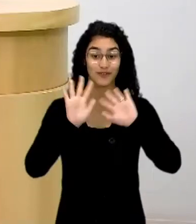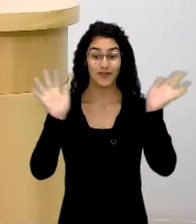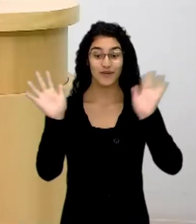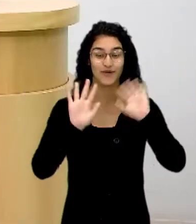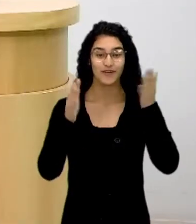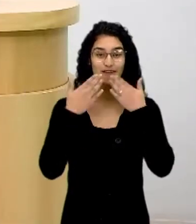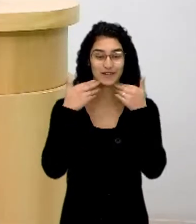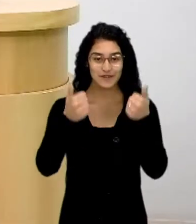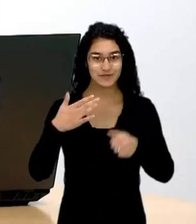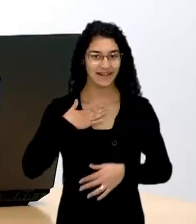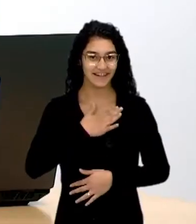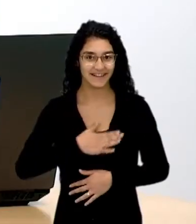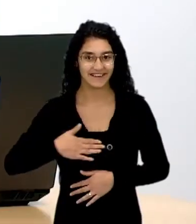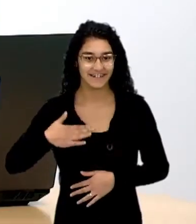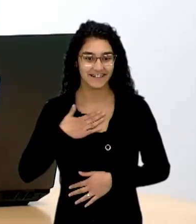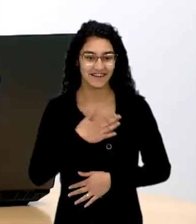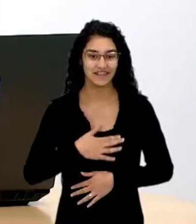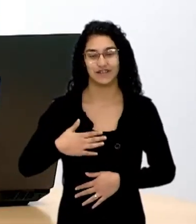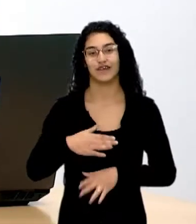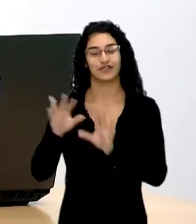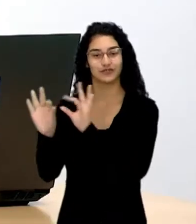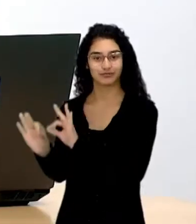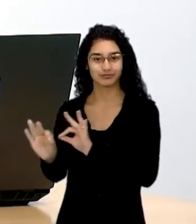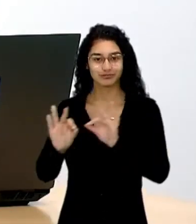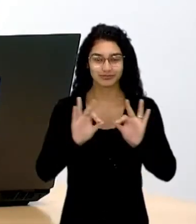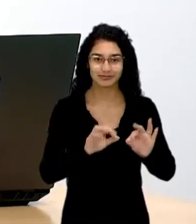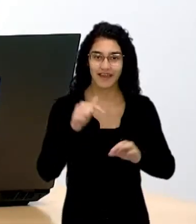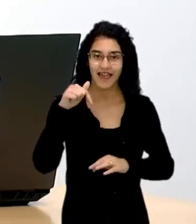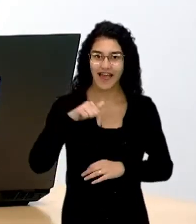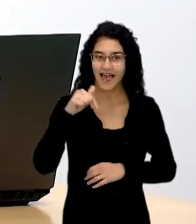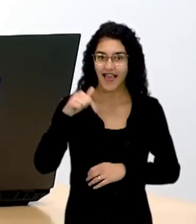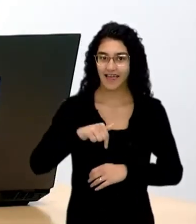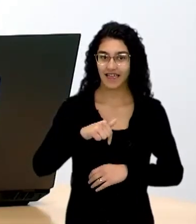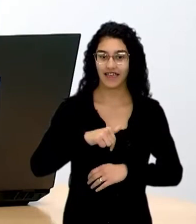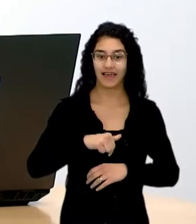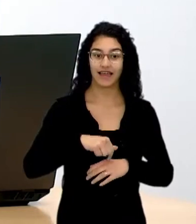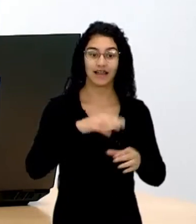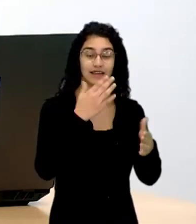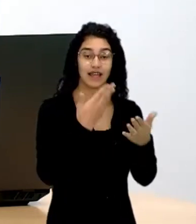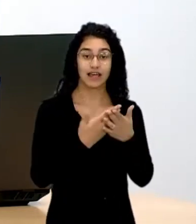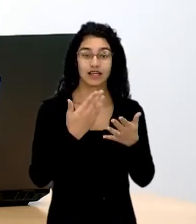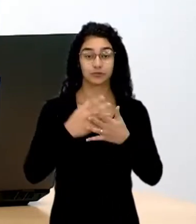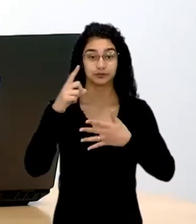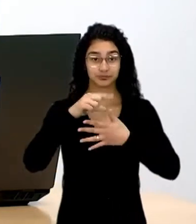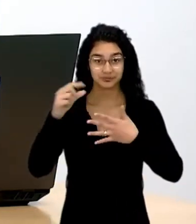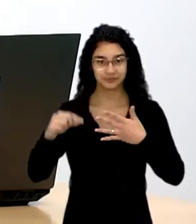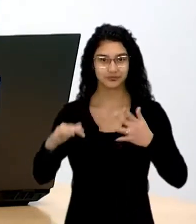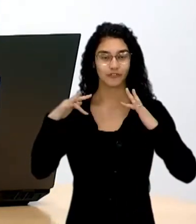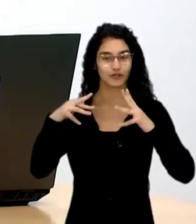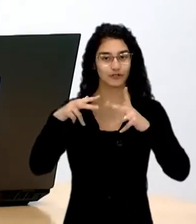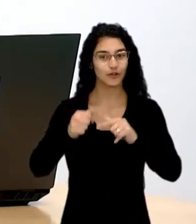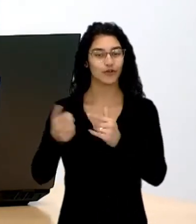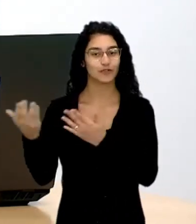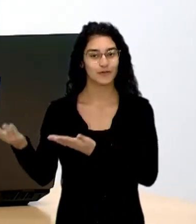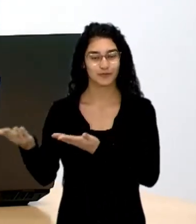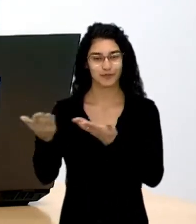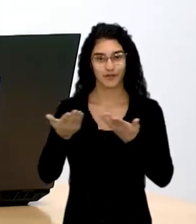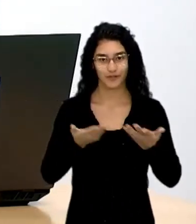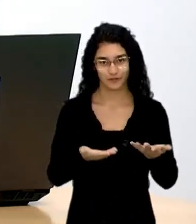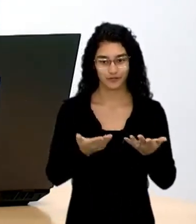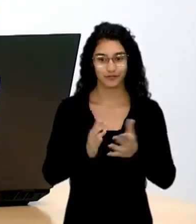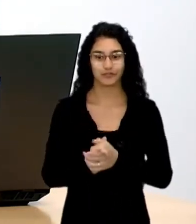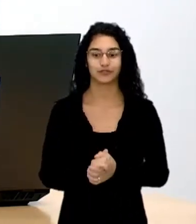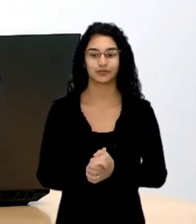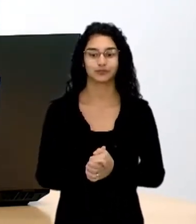Saudações, pessoas queridas que nos acompanham aqui nas eletivas. Sejam todos bem-vindos